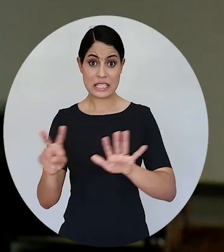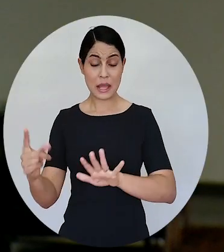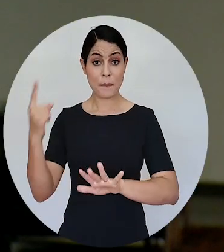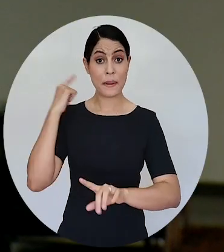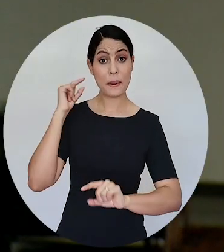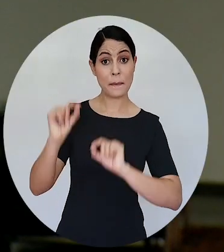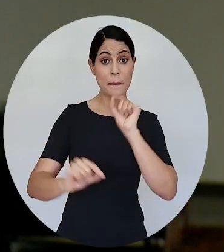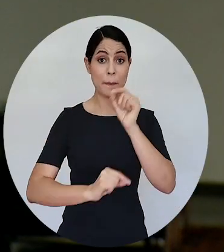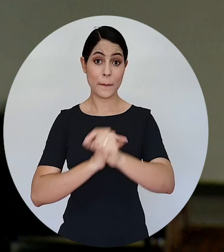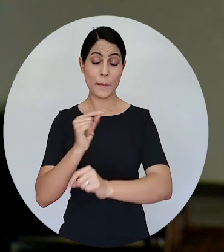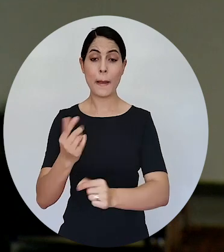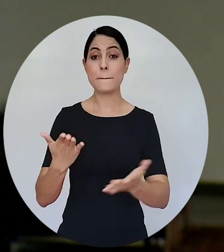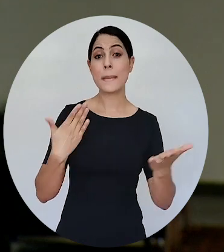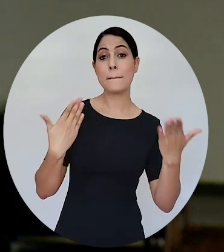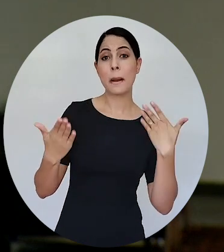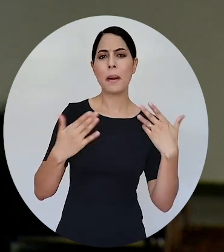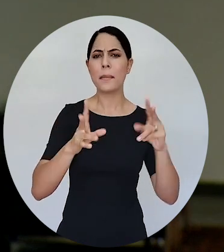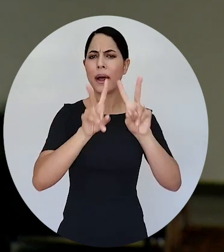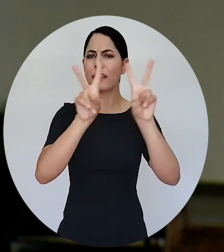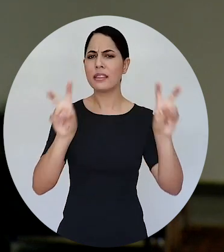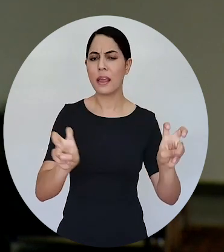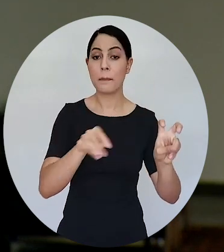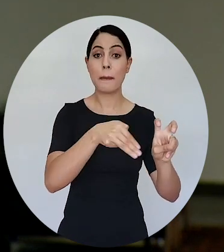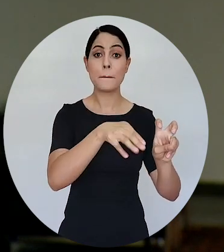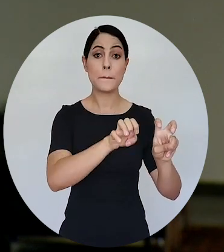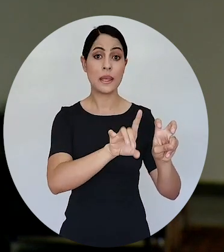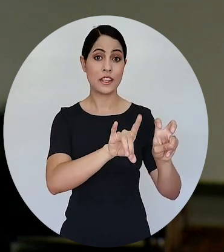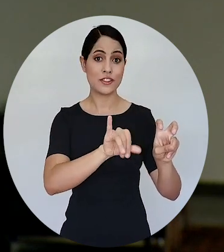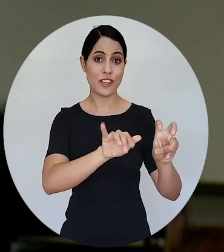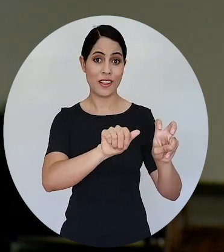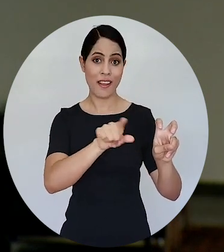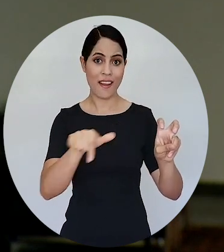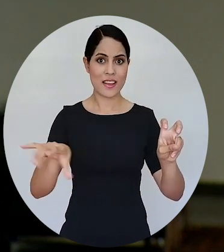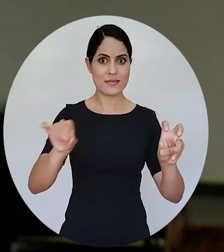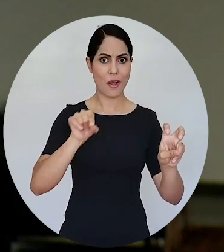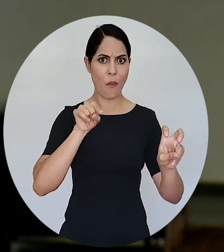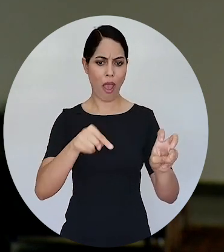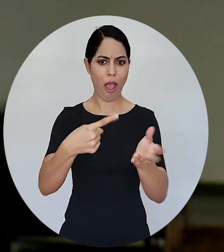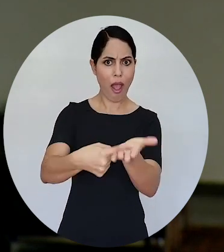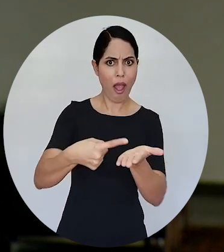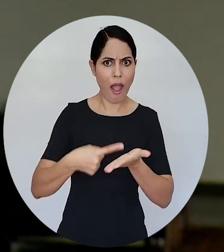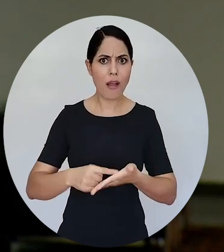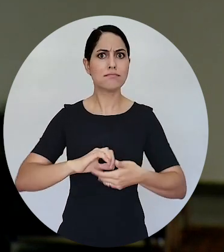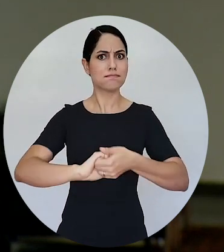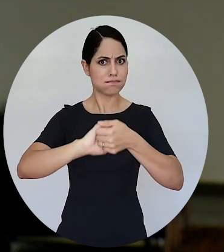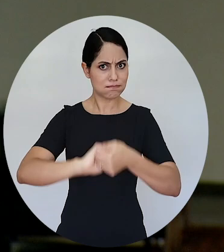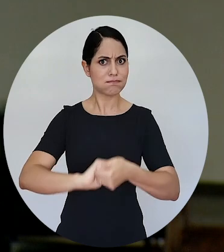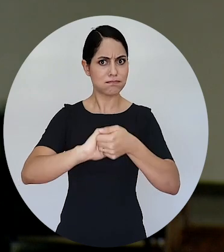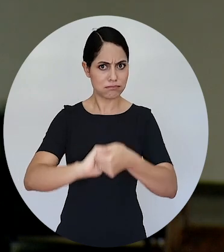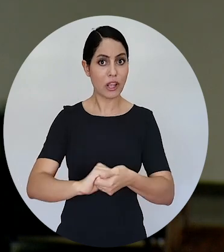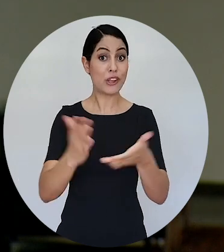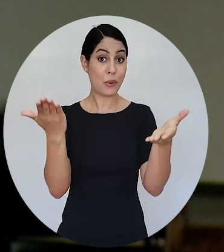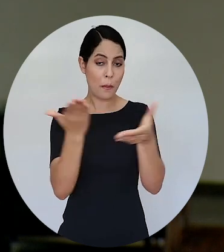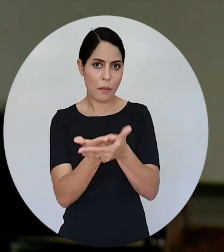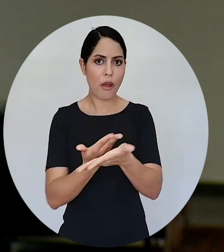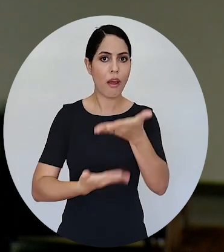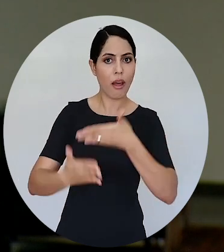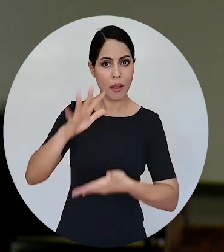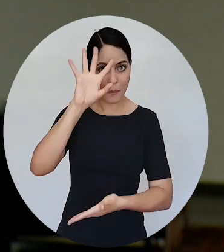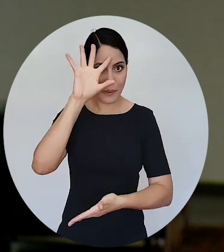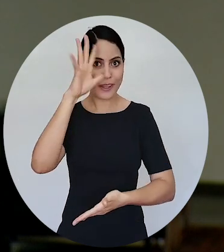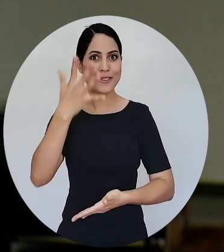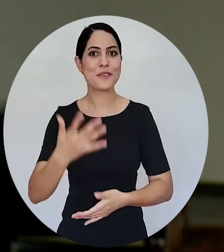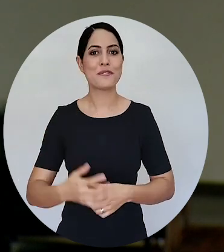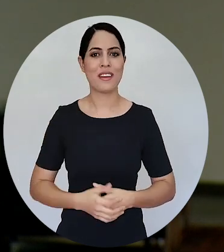Começamos na última semana um bate-papo especial sobre mediação, uma alternativa eficaz na judicialização dos